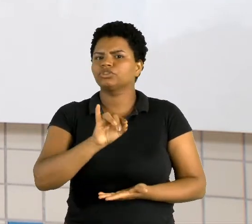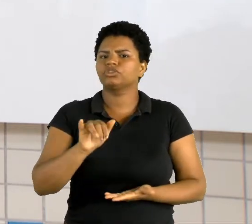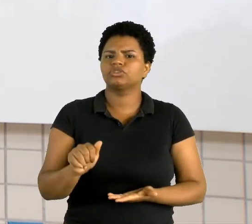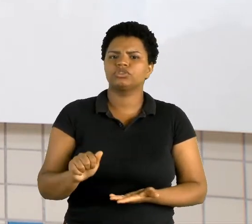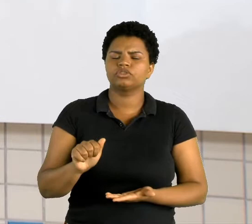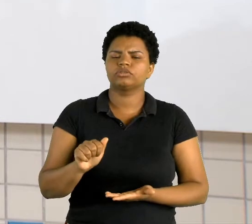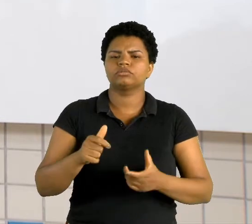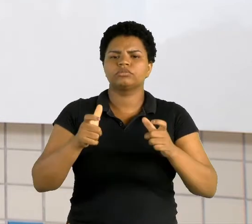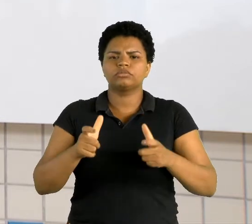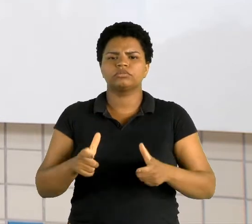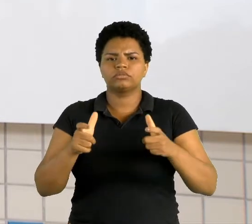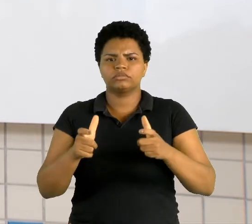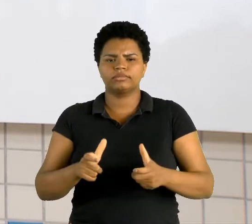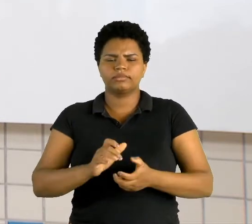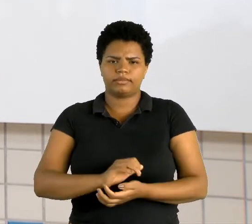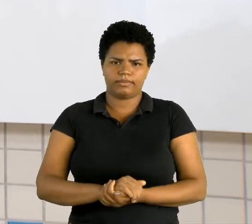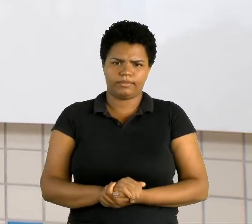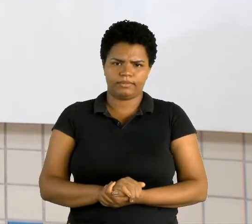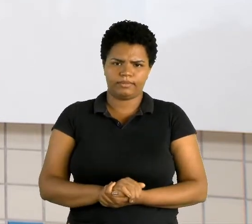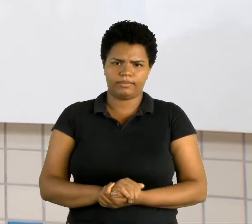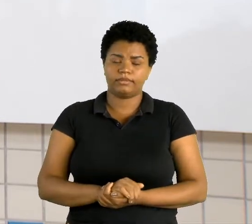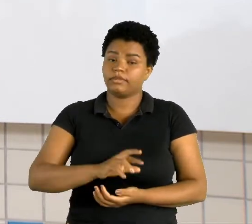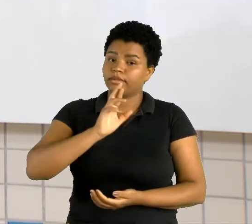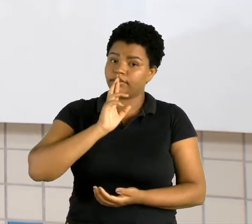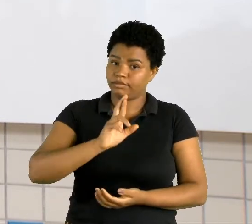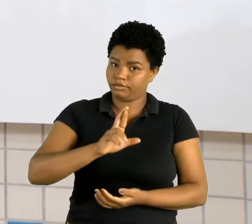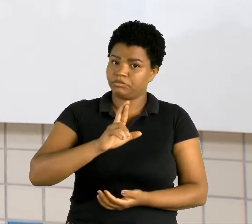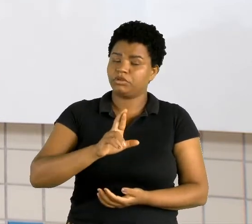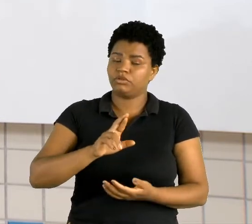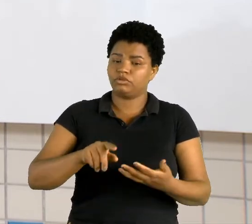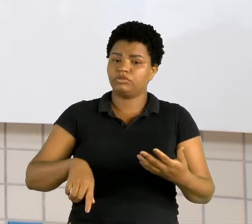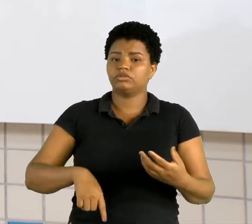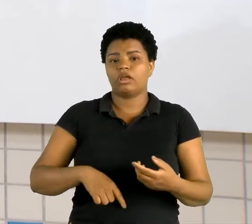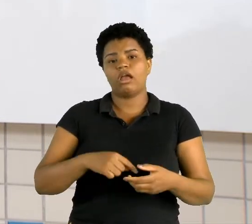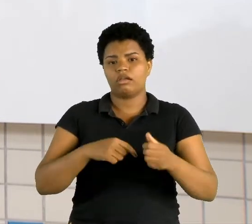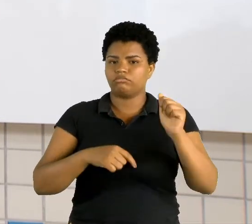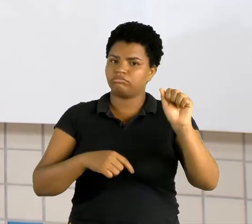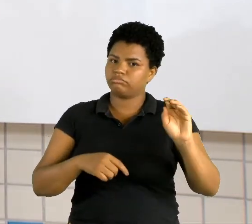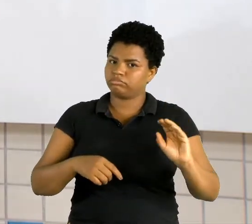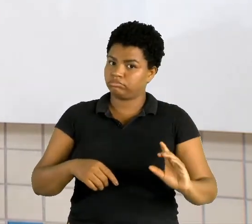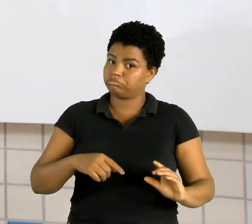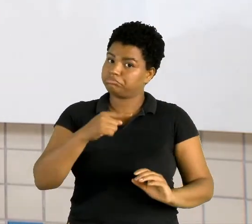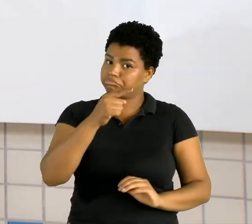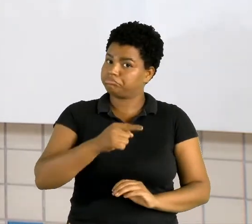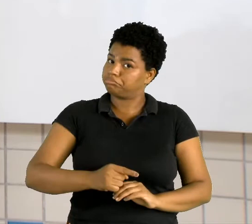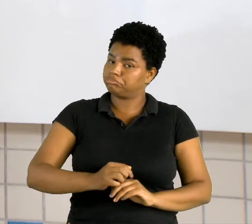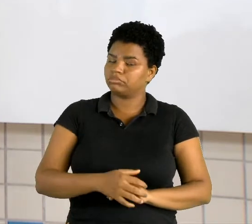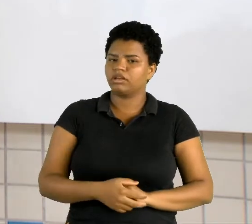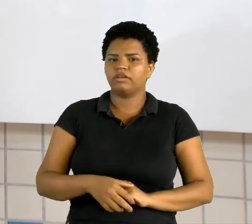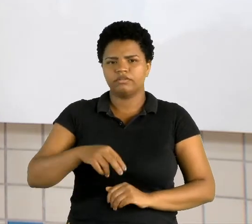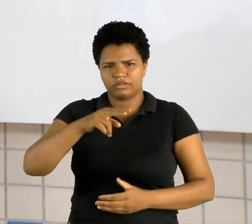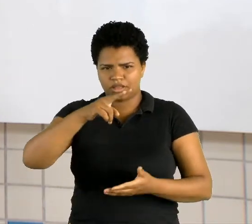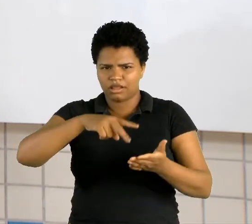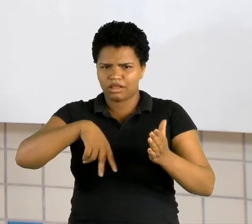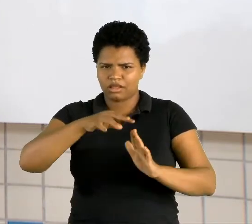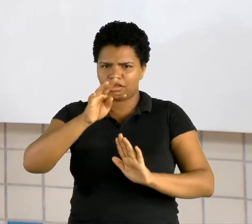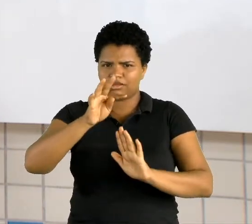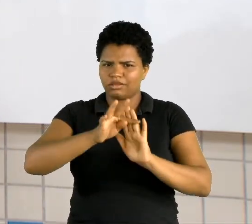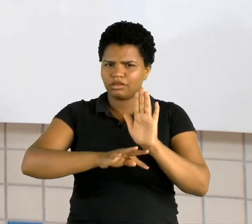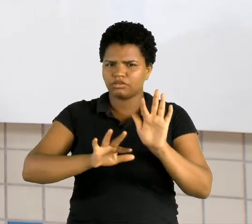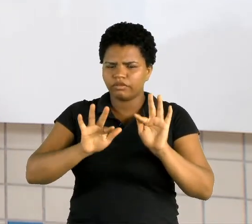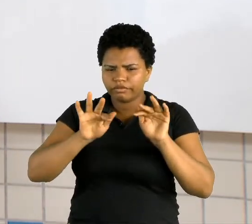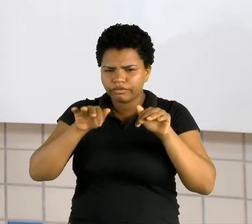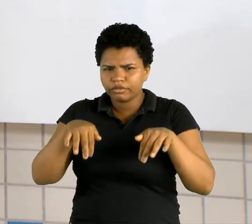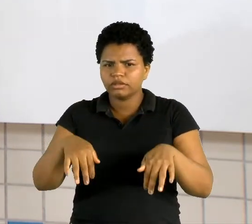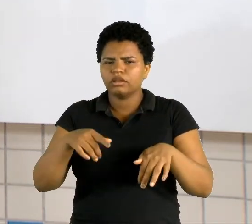e o local. Tá aí a resposta em uma dessas opções. Lembra que eu li lá no finalzinho do texto